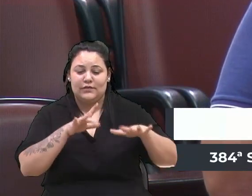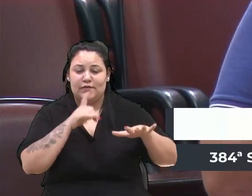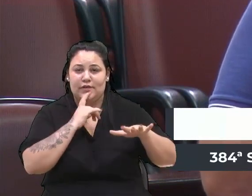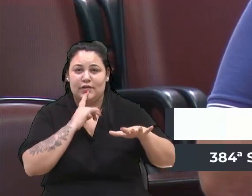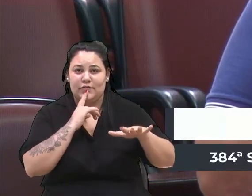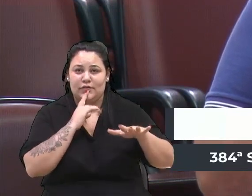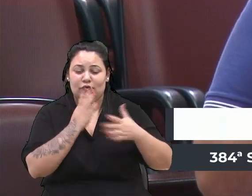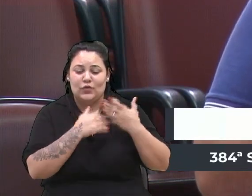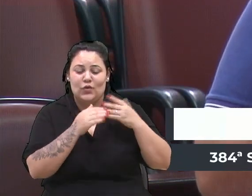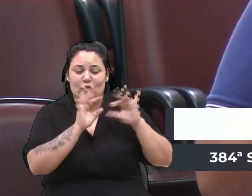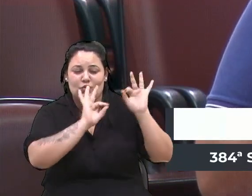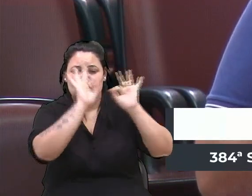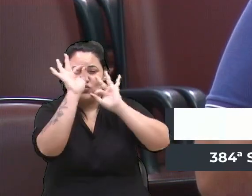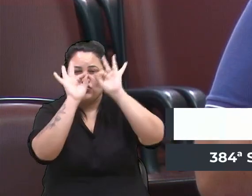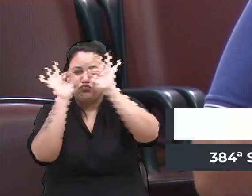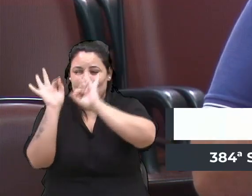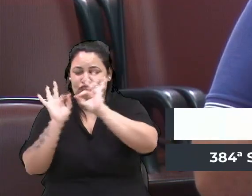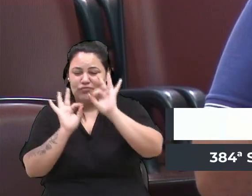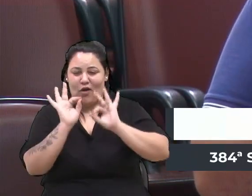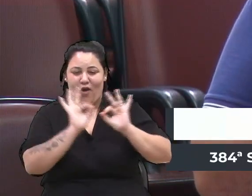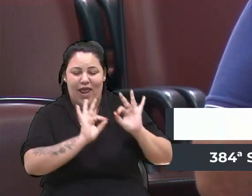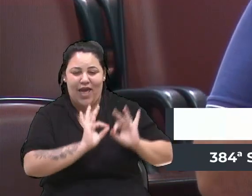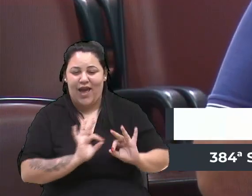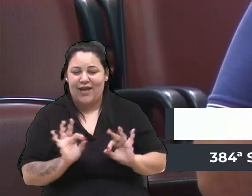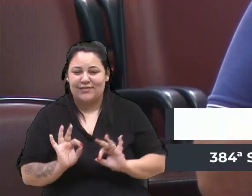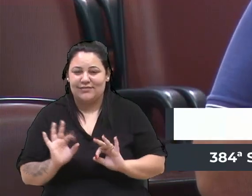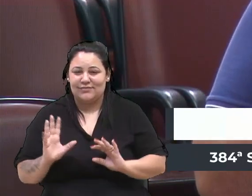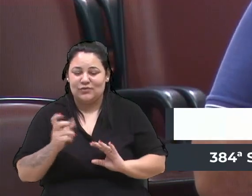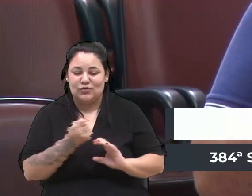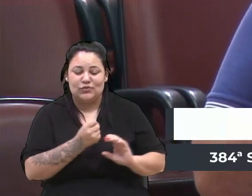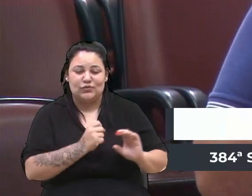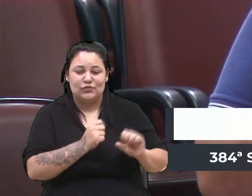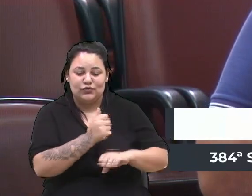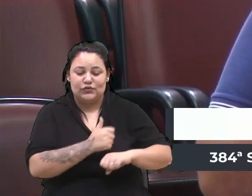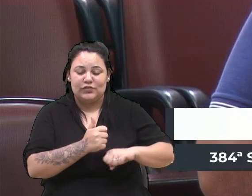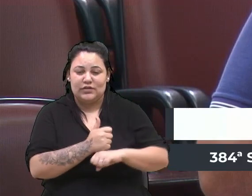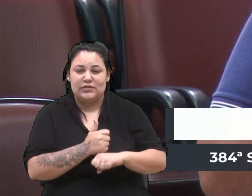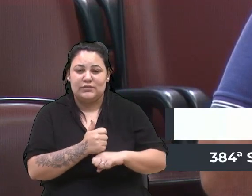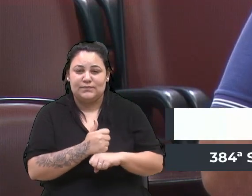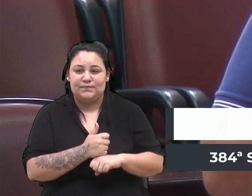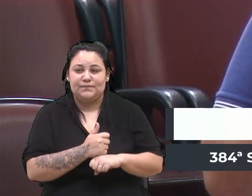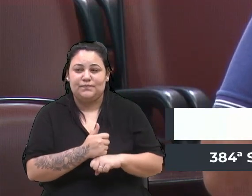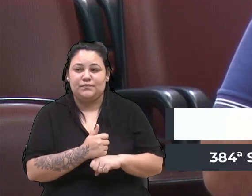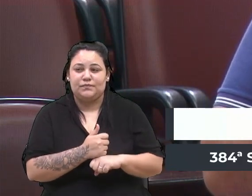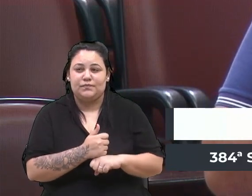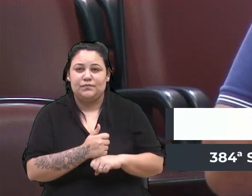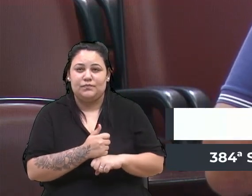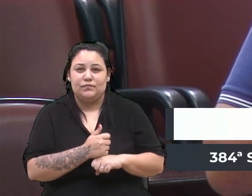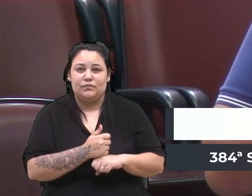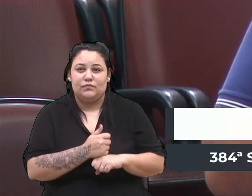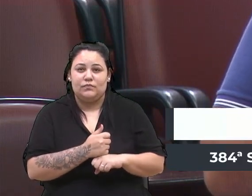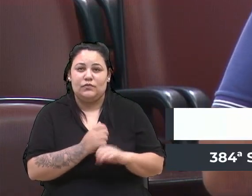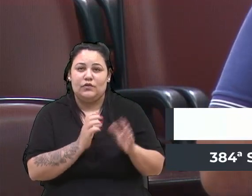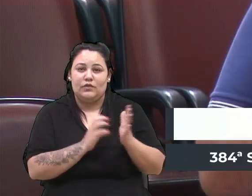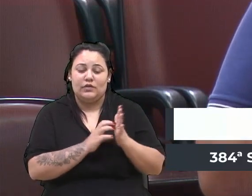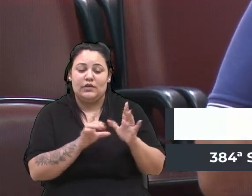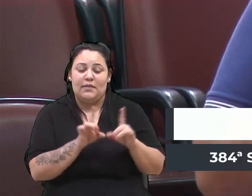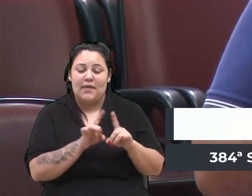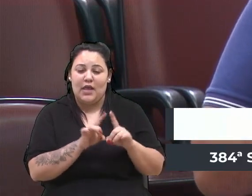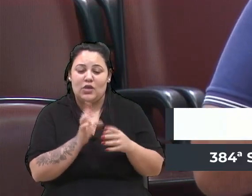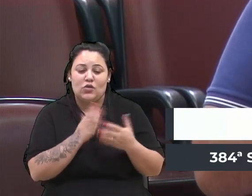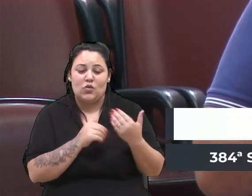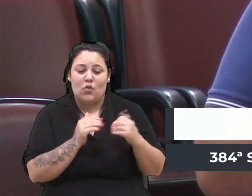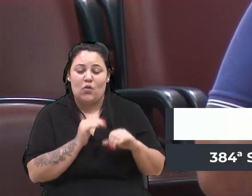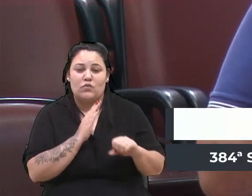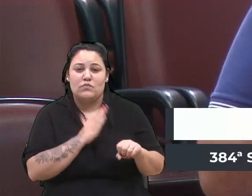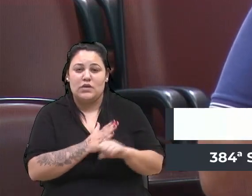Marisol, aos organizadores, toda a mobilização, vereador Alberto. O seu partido também estava em grande peso aqui, né?